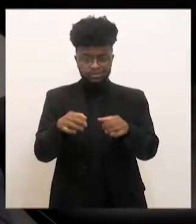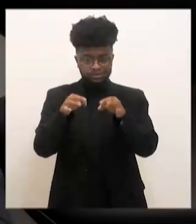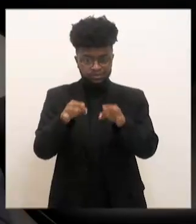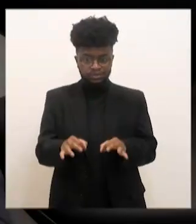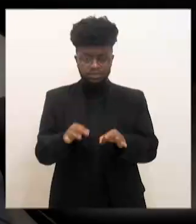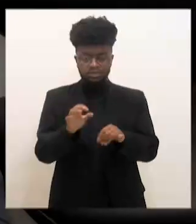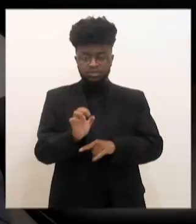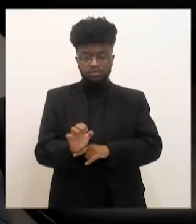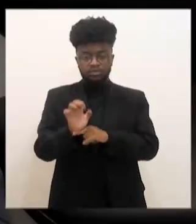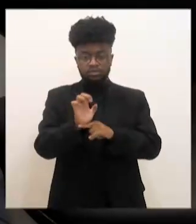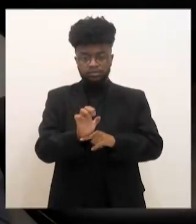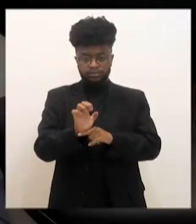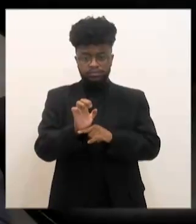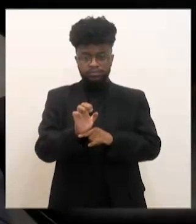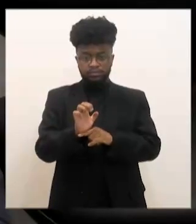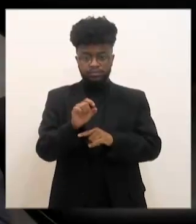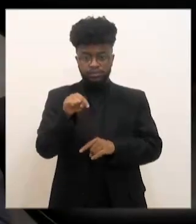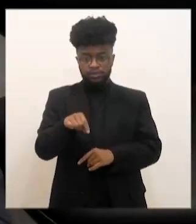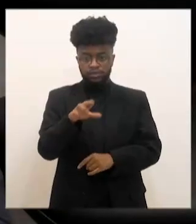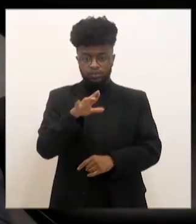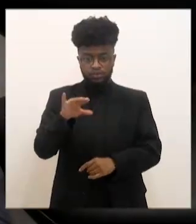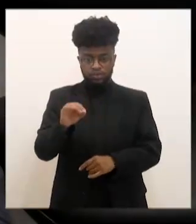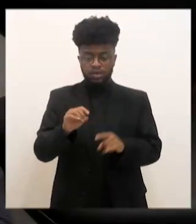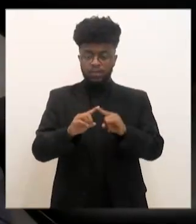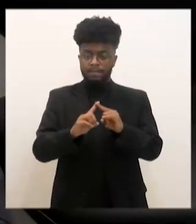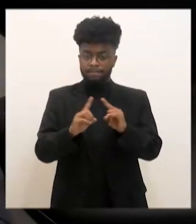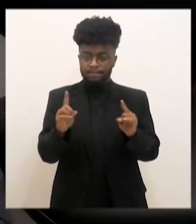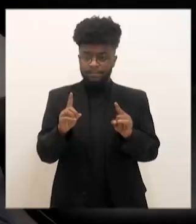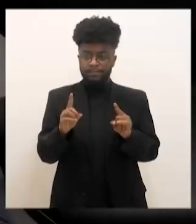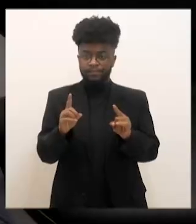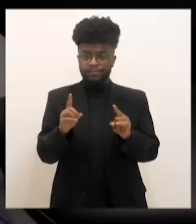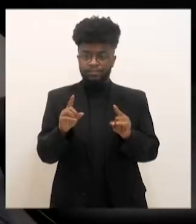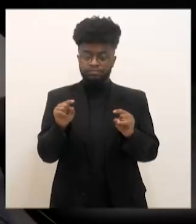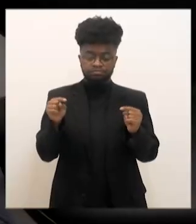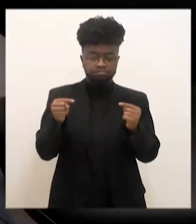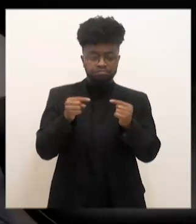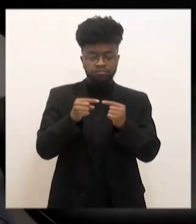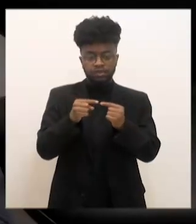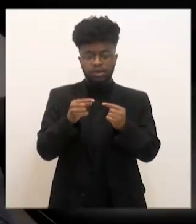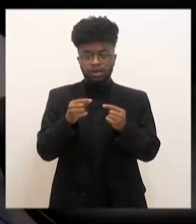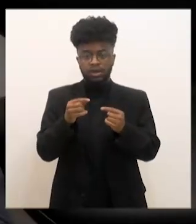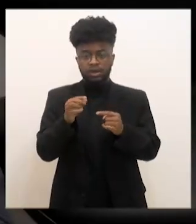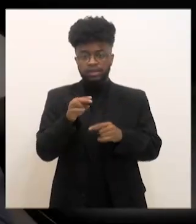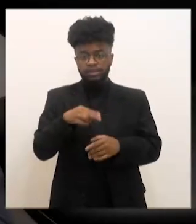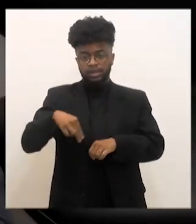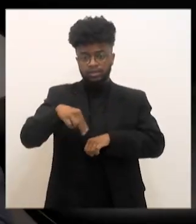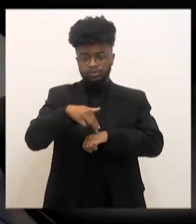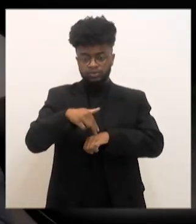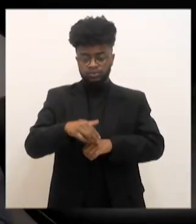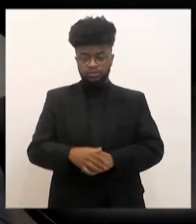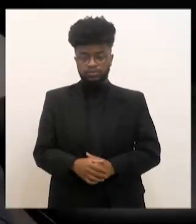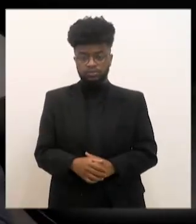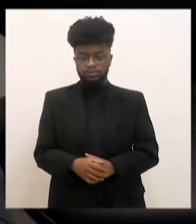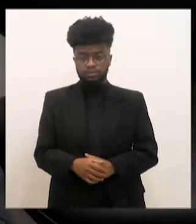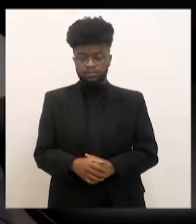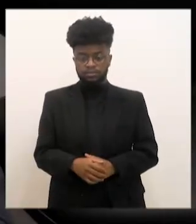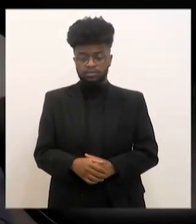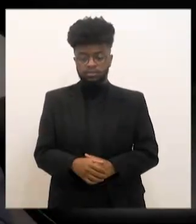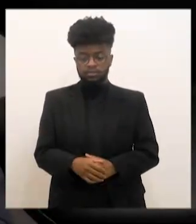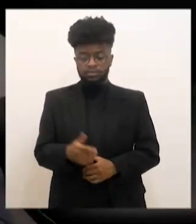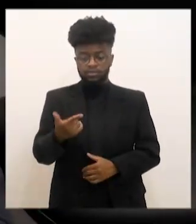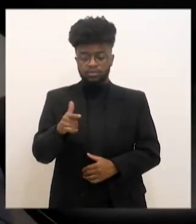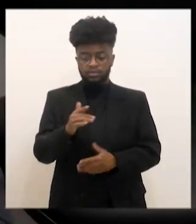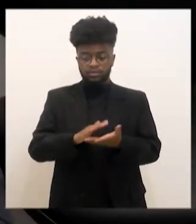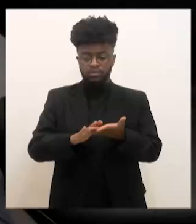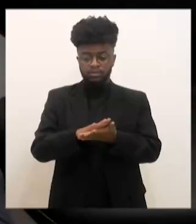concreta do Estado do Rio de Janeiro, mas sim seria algo relacionado à União. Não é nada dirigido